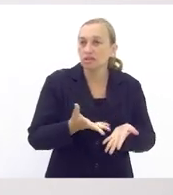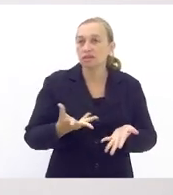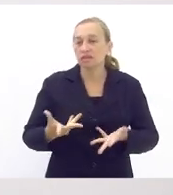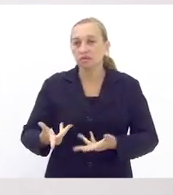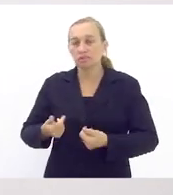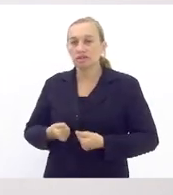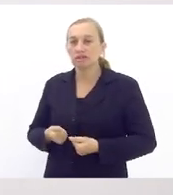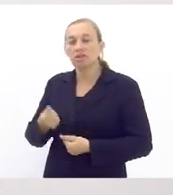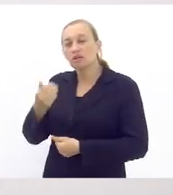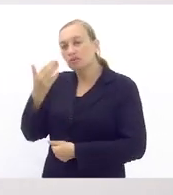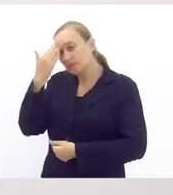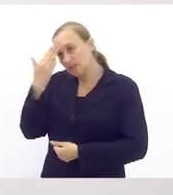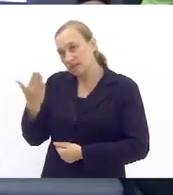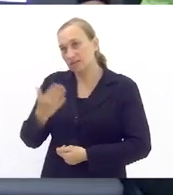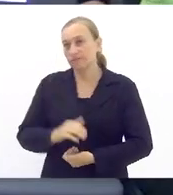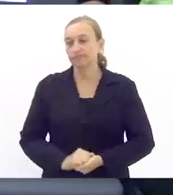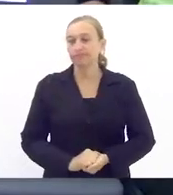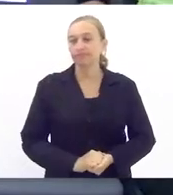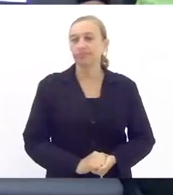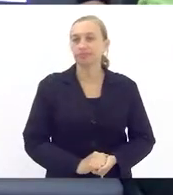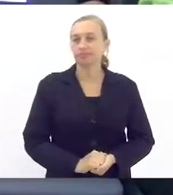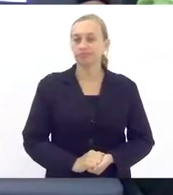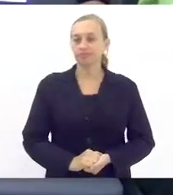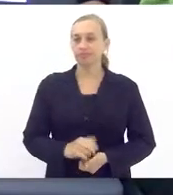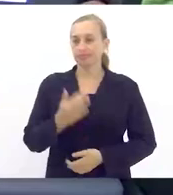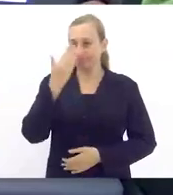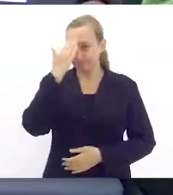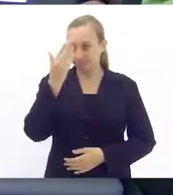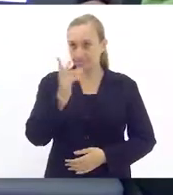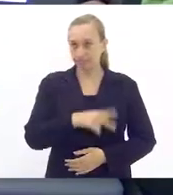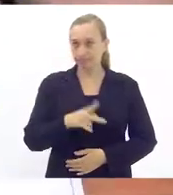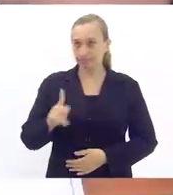obrigada E é isso obrigado professora